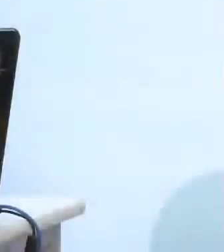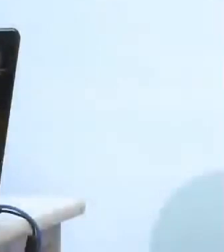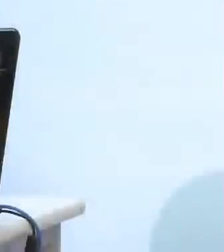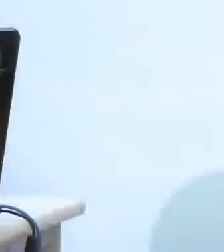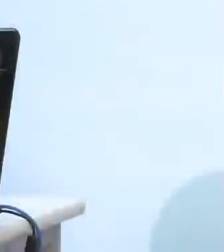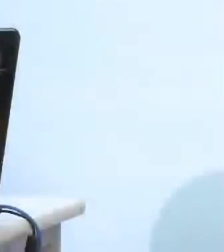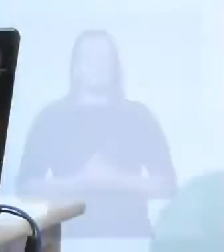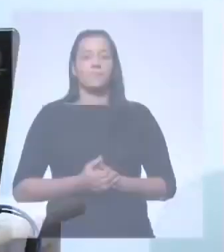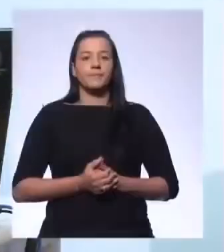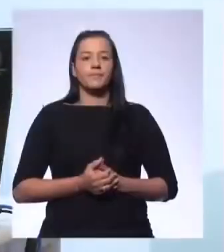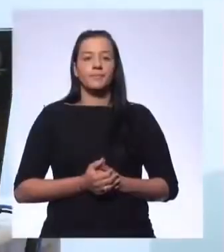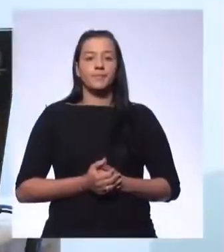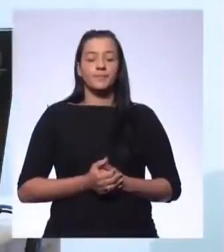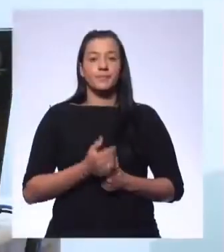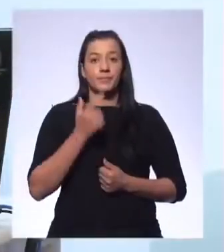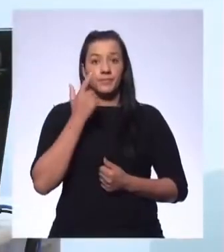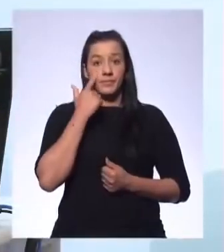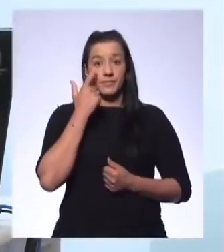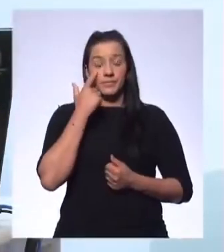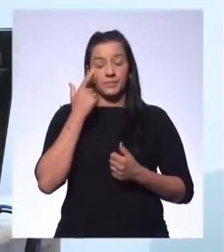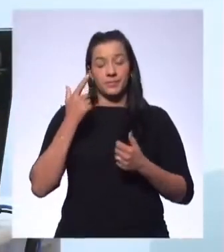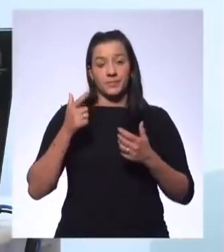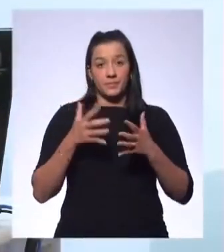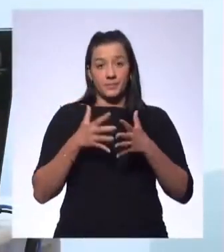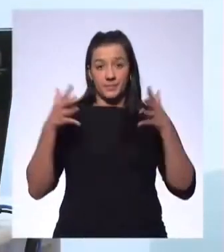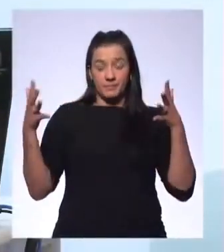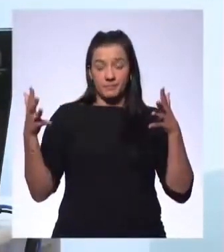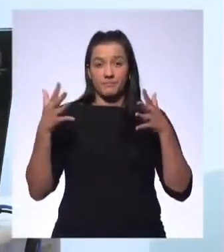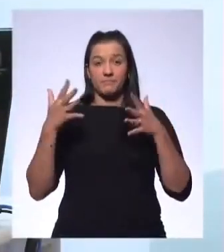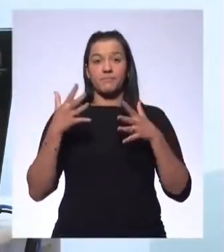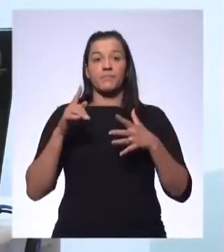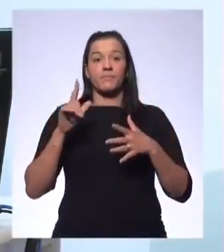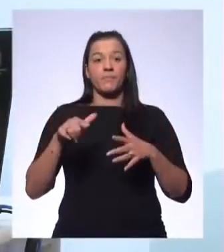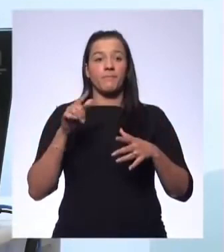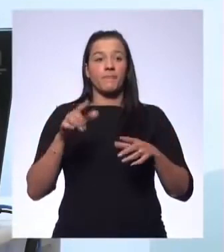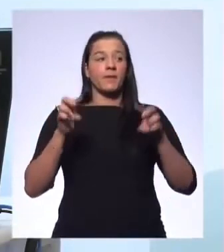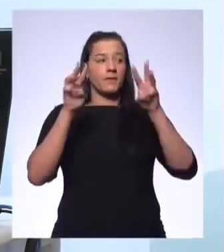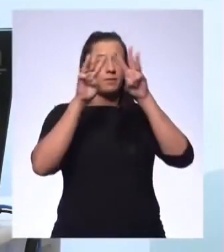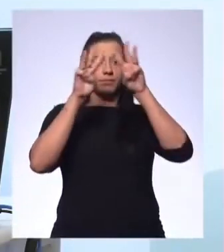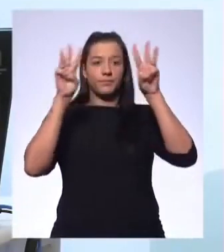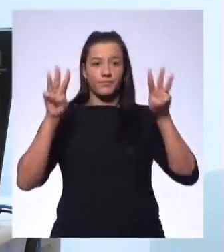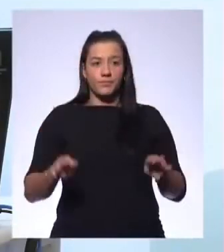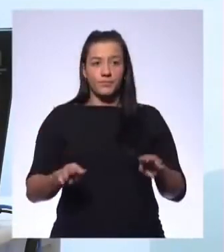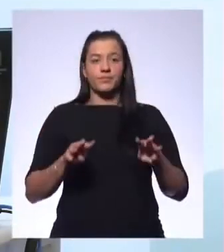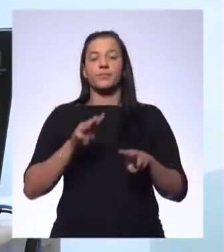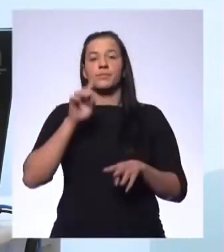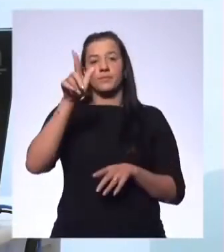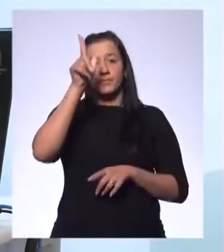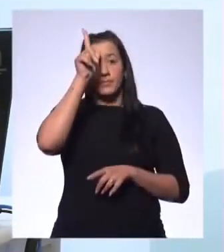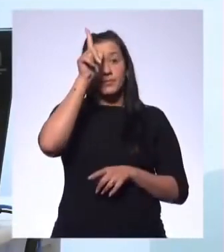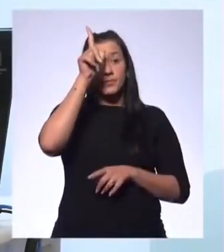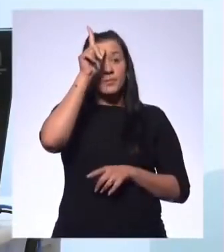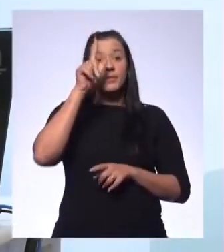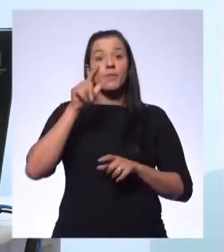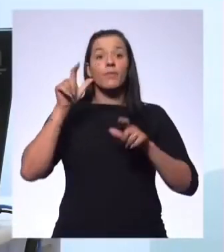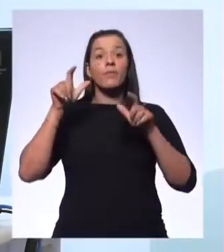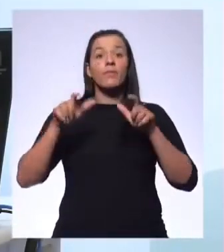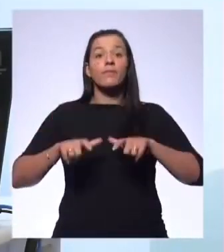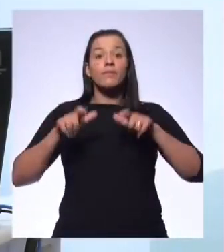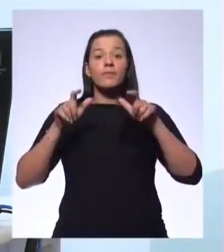Então, vocês viram aí o tamanho da máquina, né? Ela está num museu em Londres, né? Que é o Museu de Ciências de Londres, e ela ocupa uma